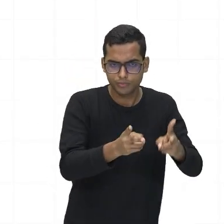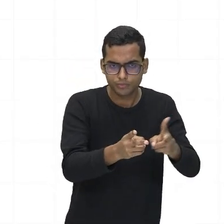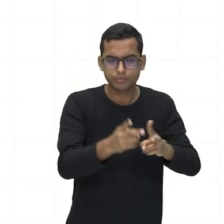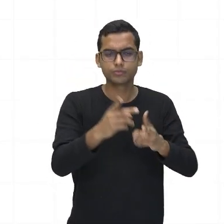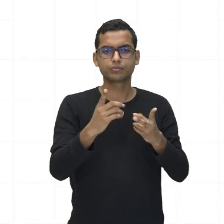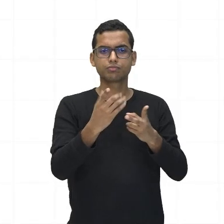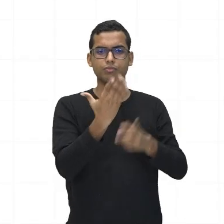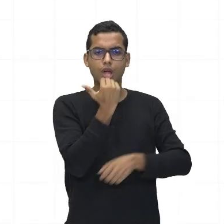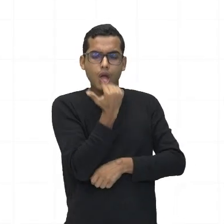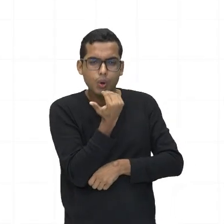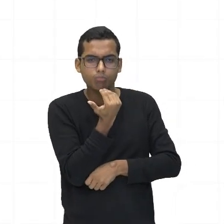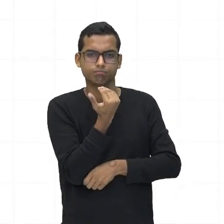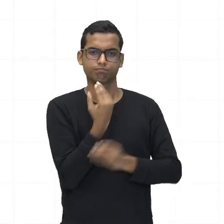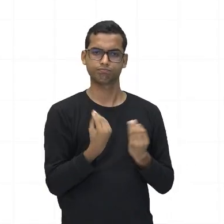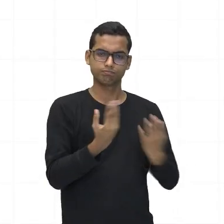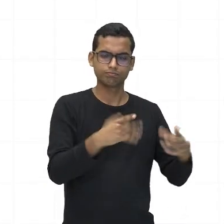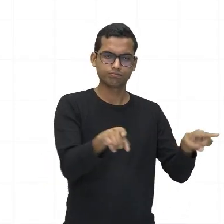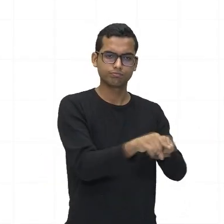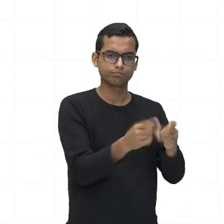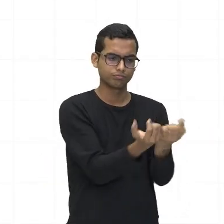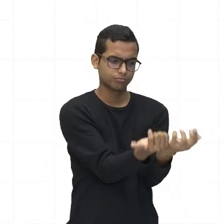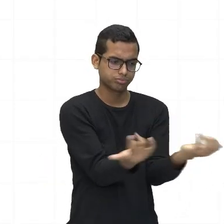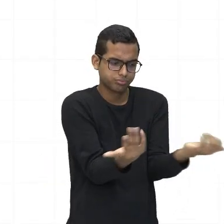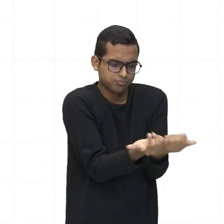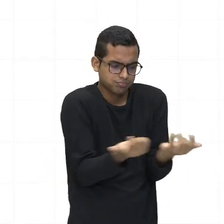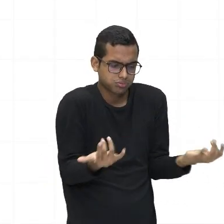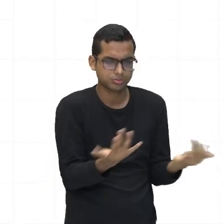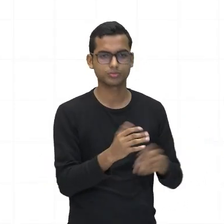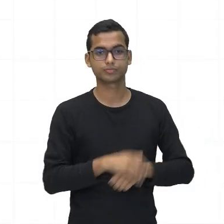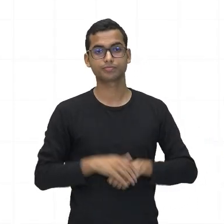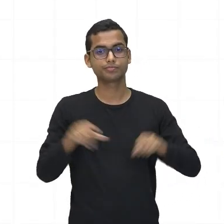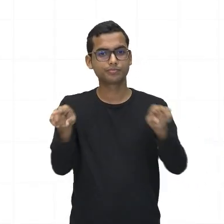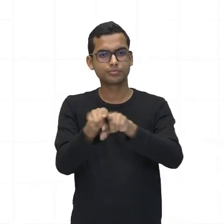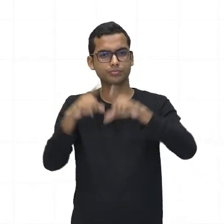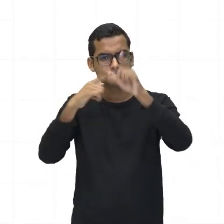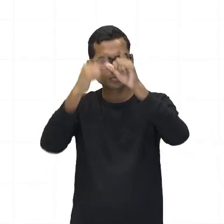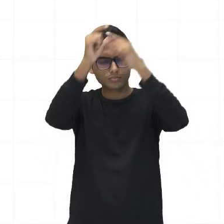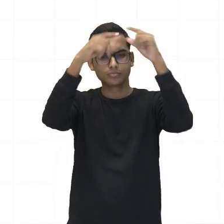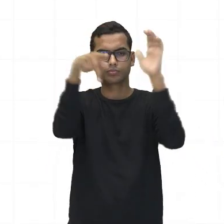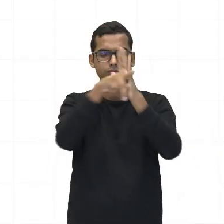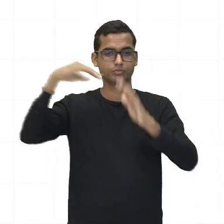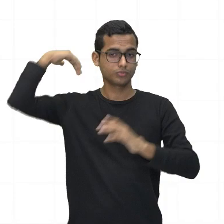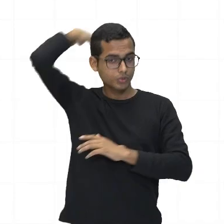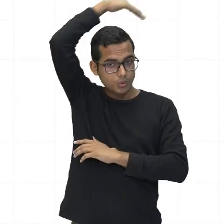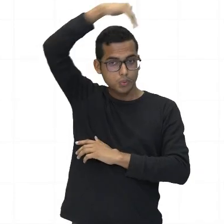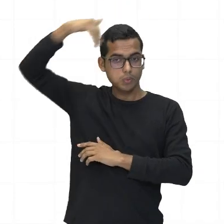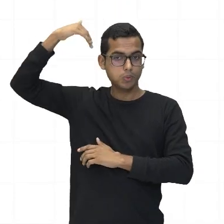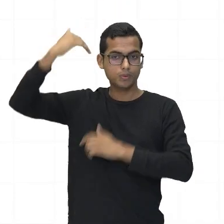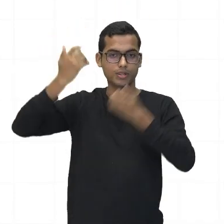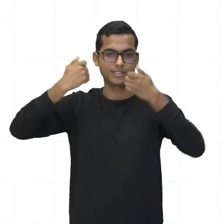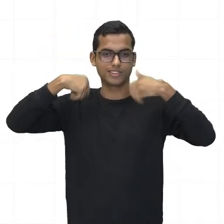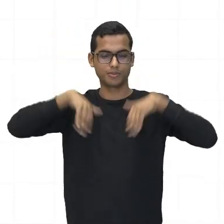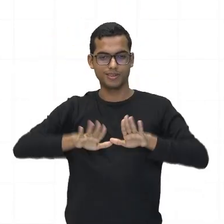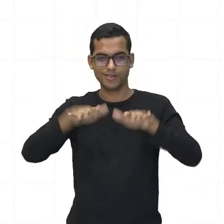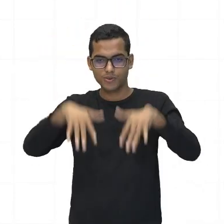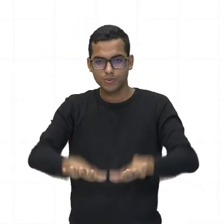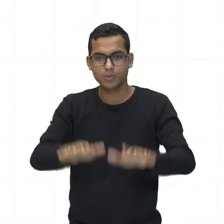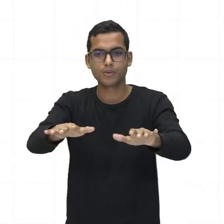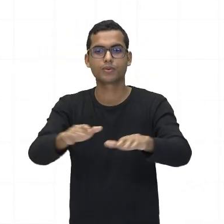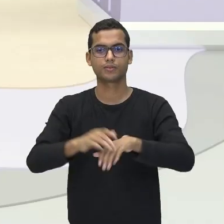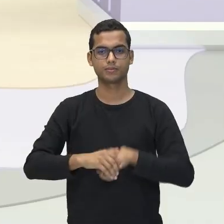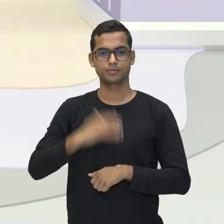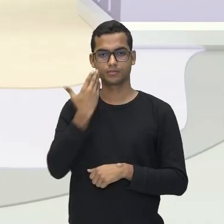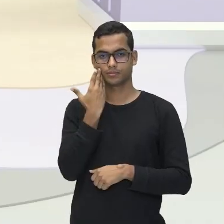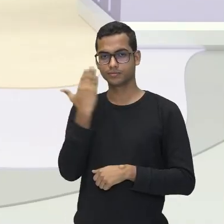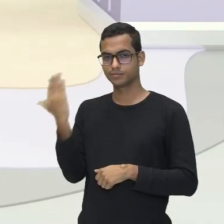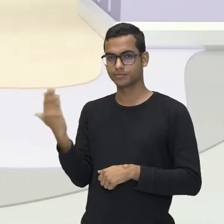o alimento que brota da terra. E a estrela de Iemanjá, né? Talvez o orixá mais famoso no